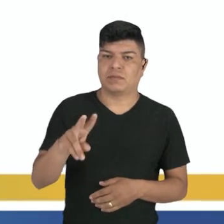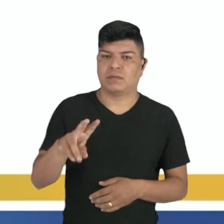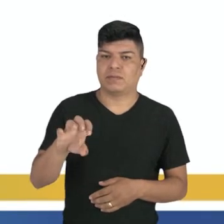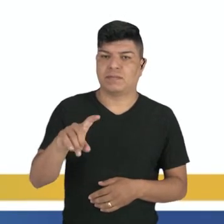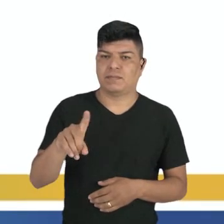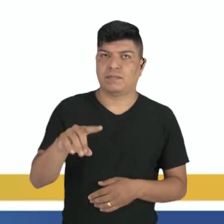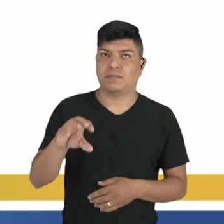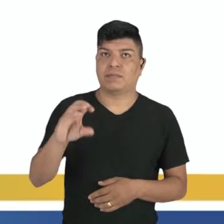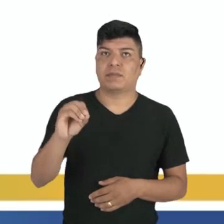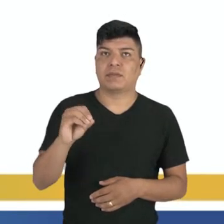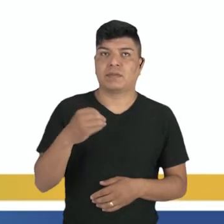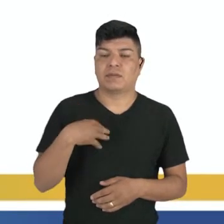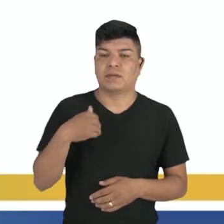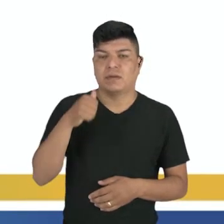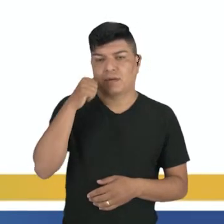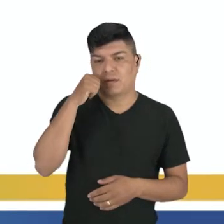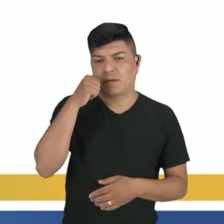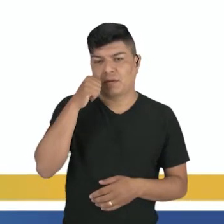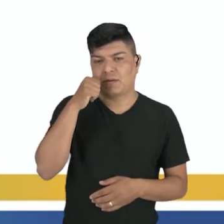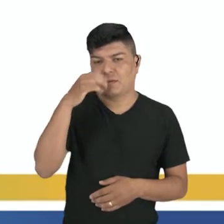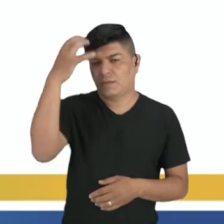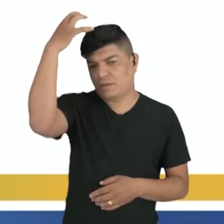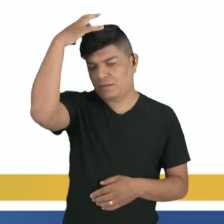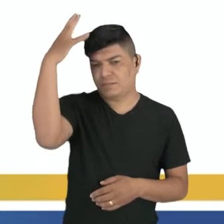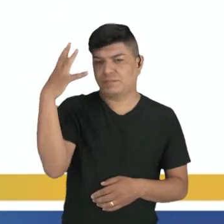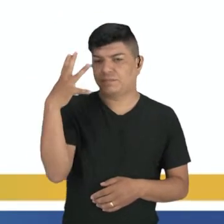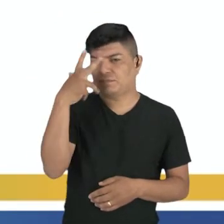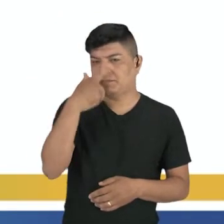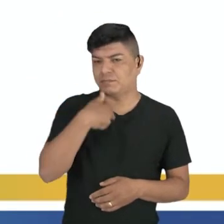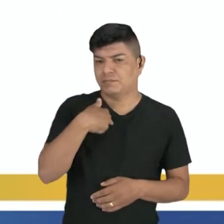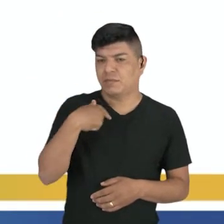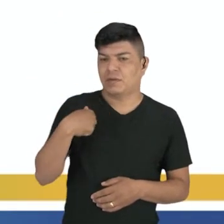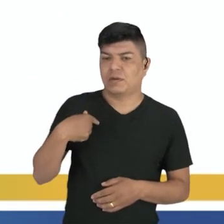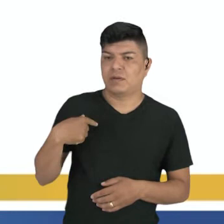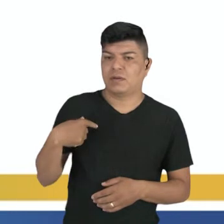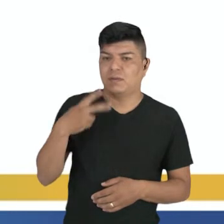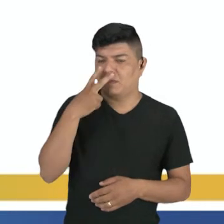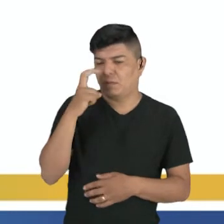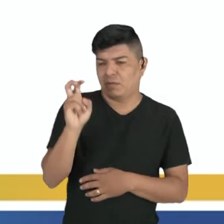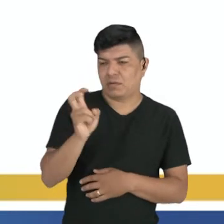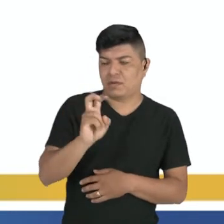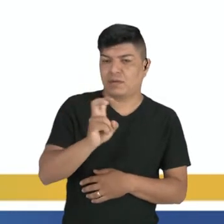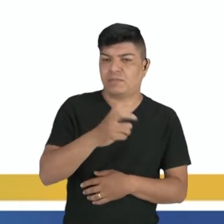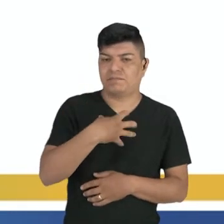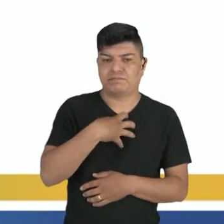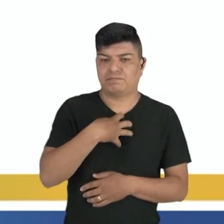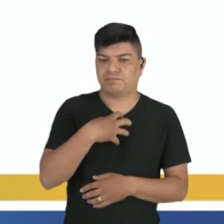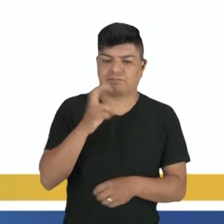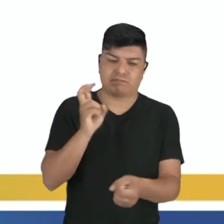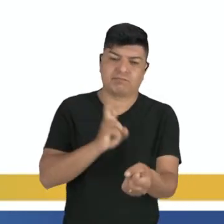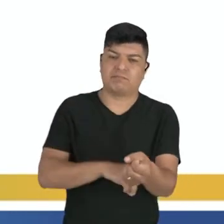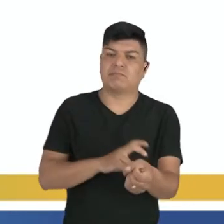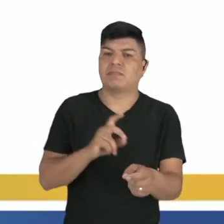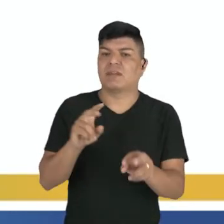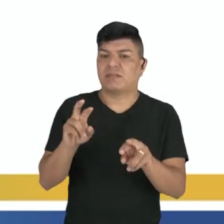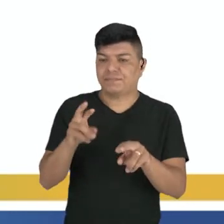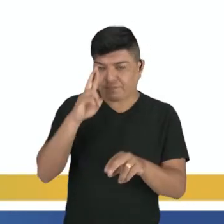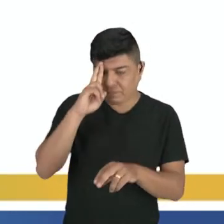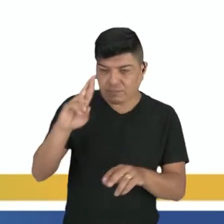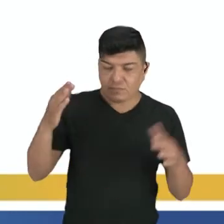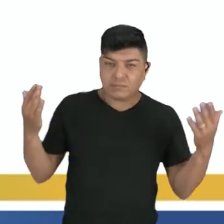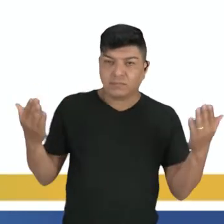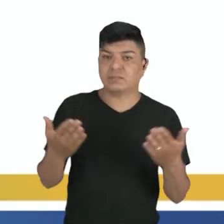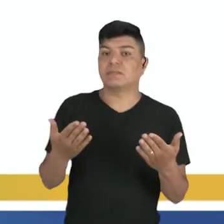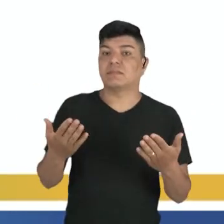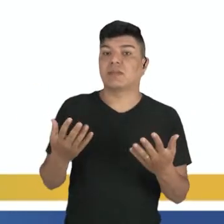assim, princesa surpresa, você me arrasou, serpente nem sente que me envenenou, senhora, e agora,